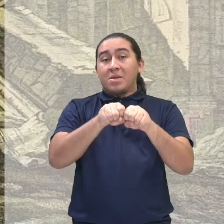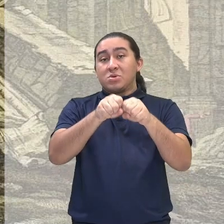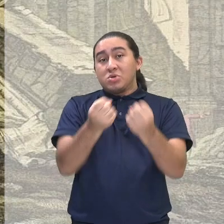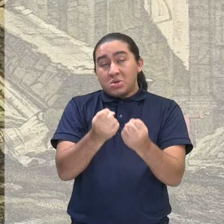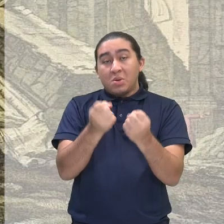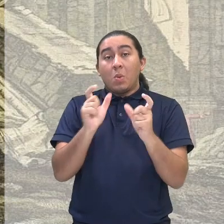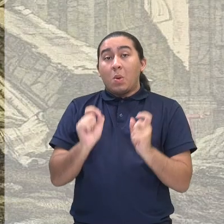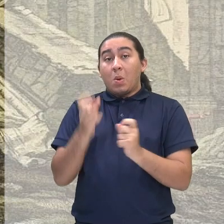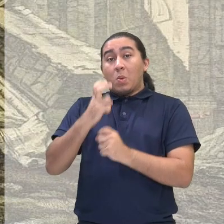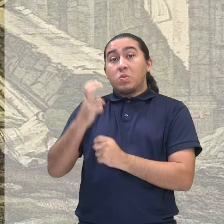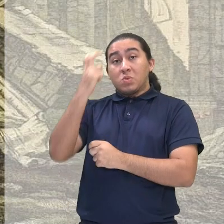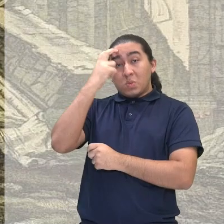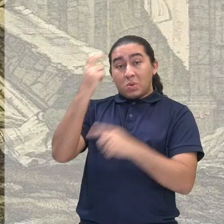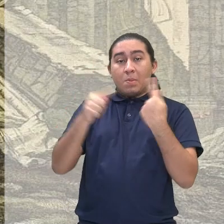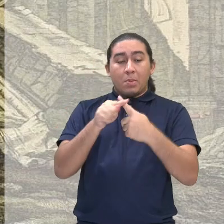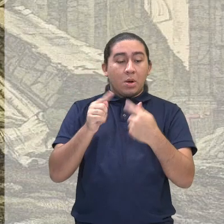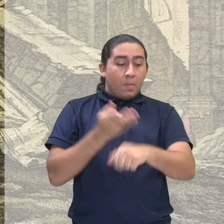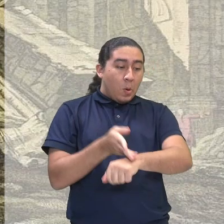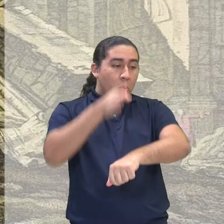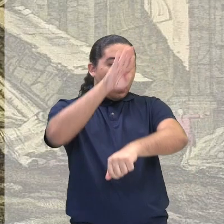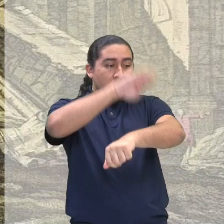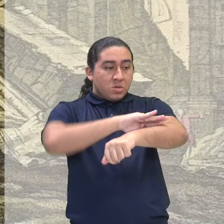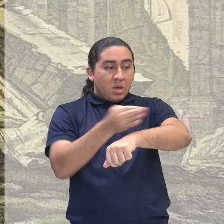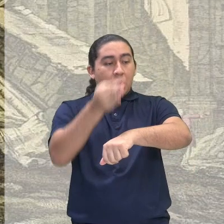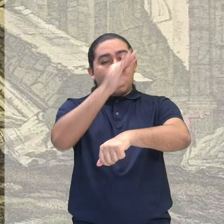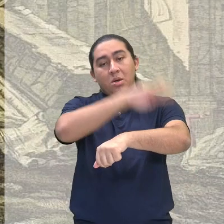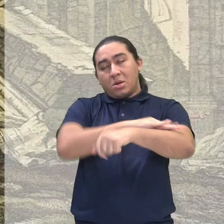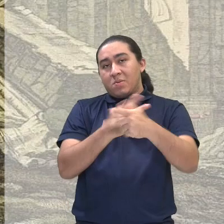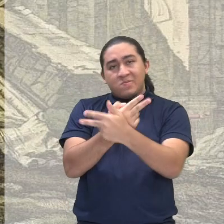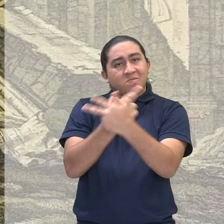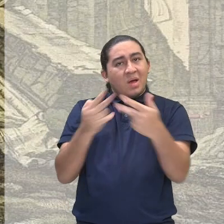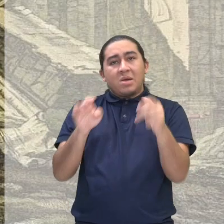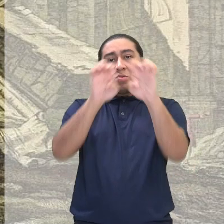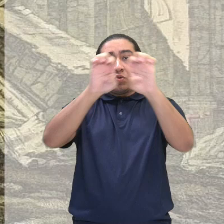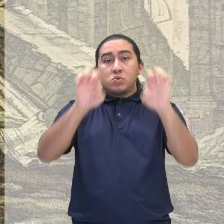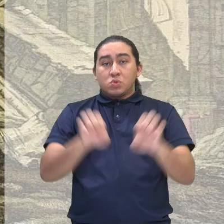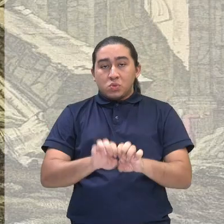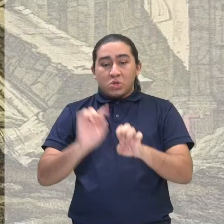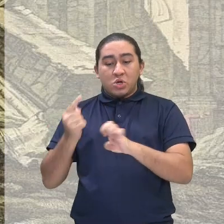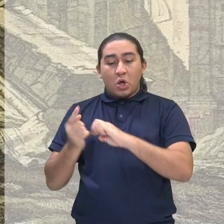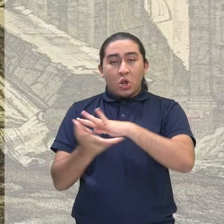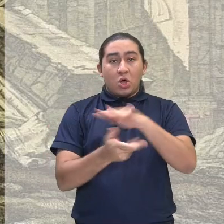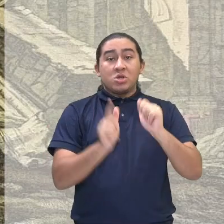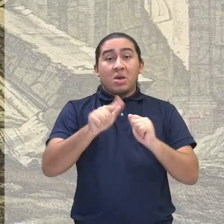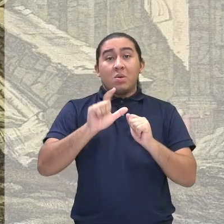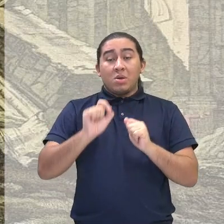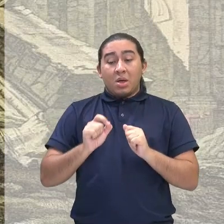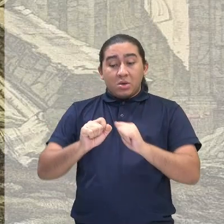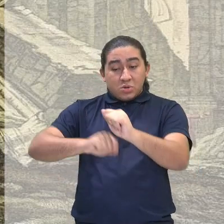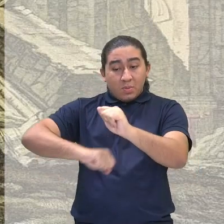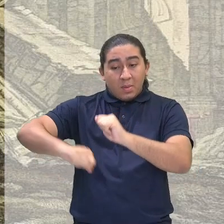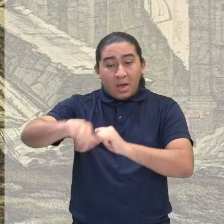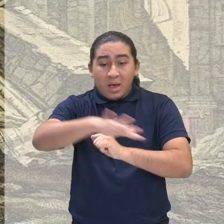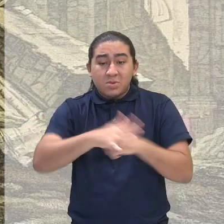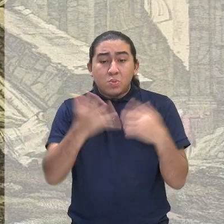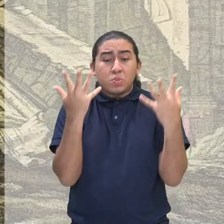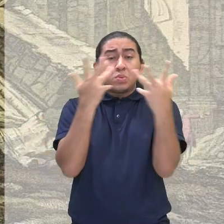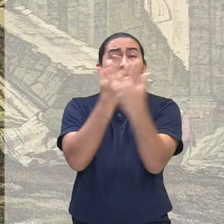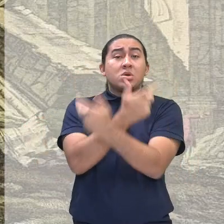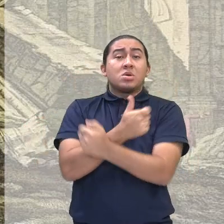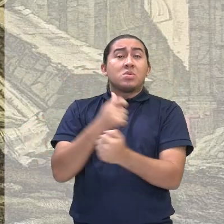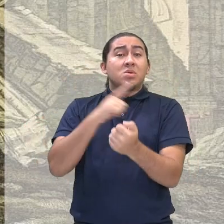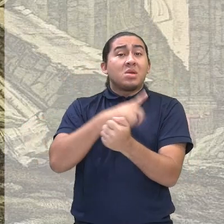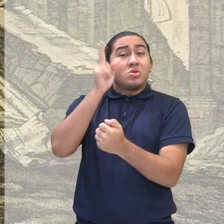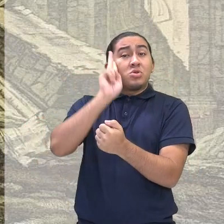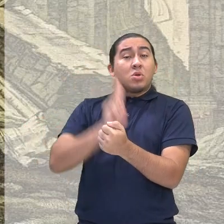vulcões, montanhas e outras formações geológicas moldam a paisagem da Terra e inspiram histórias, mitos